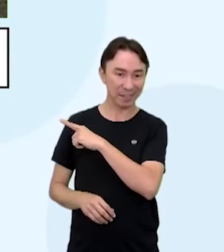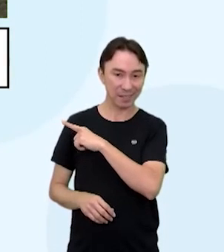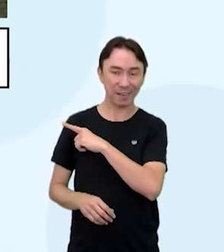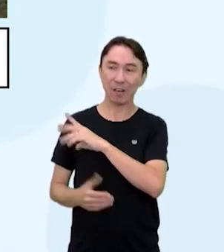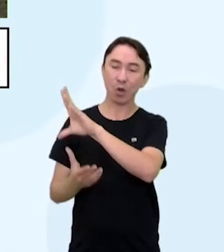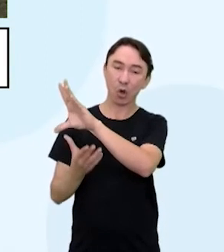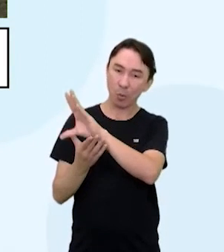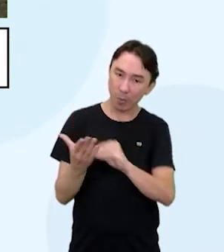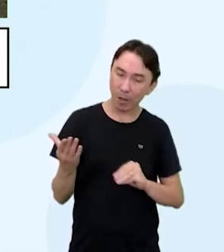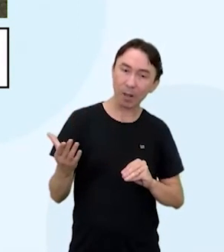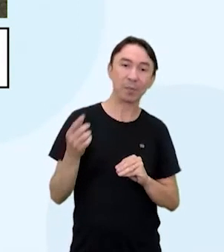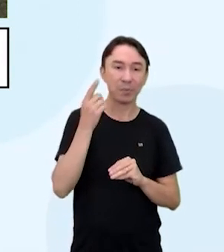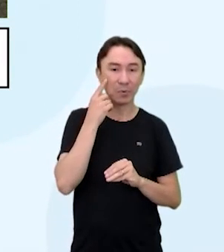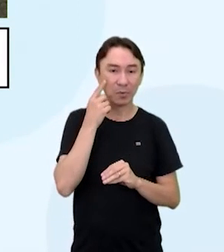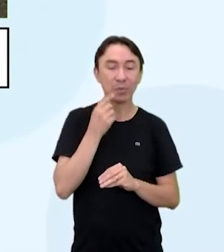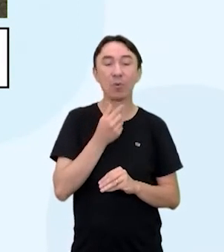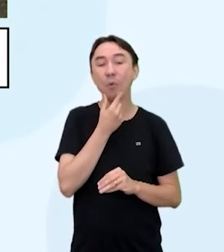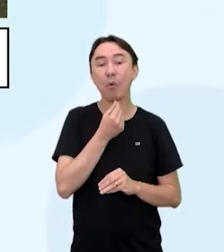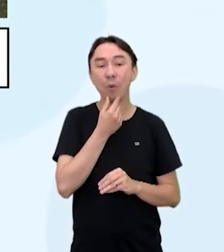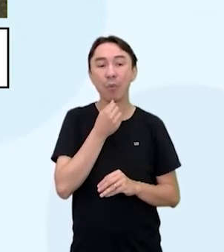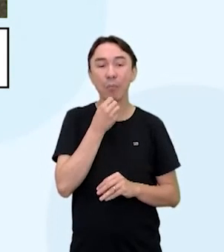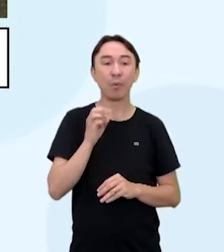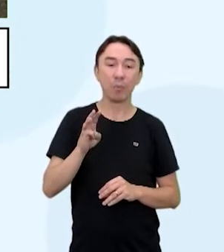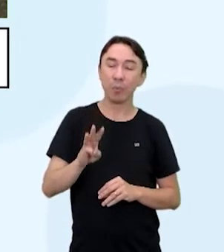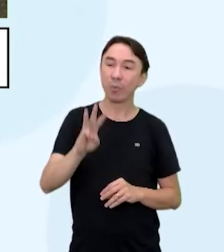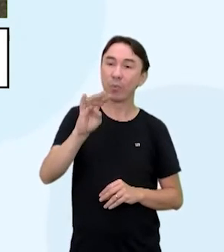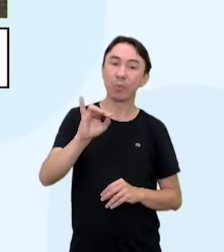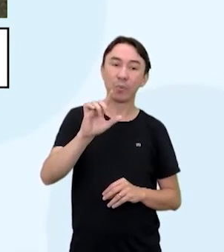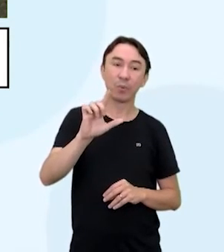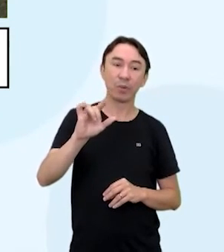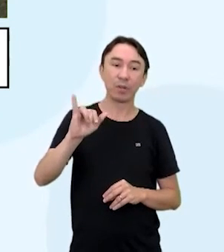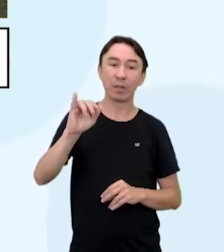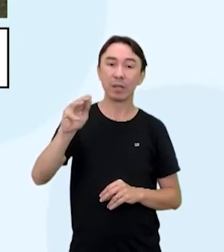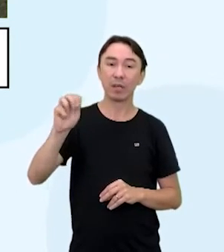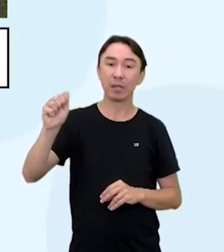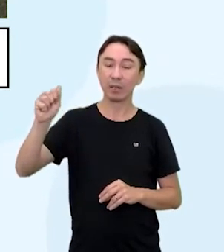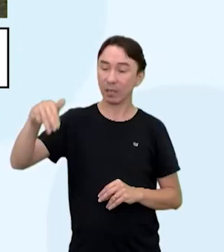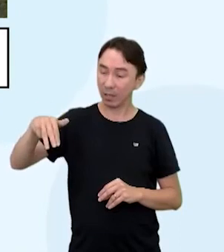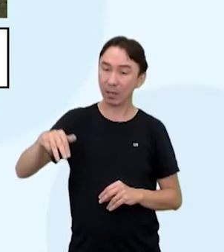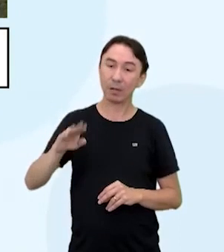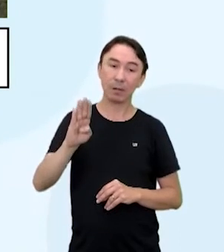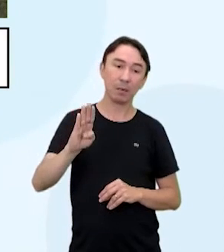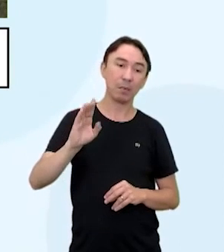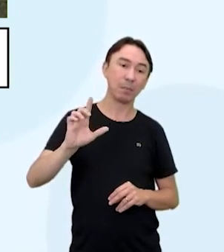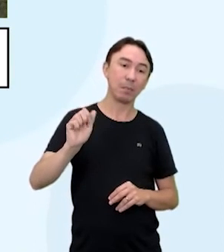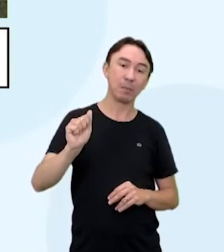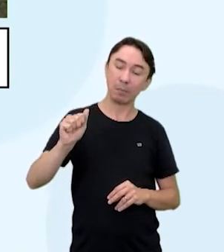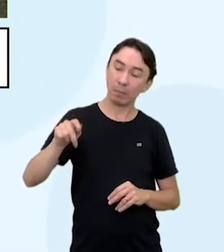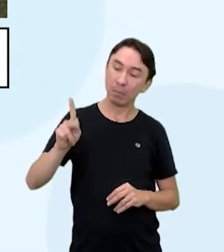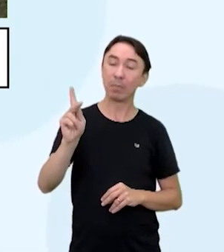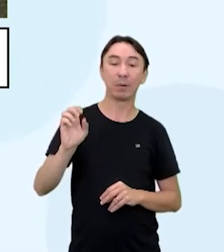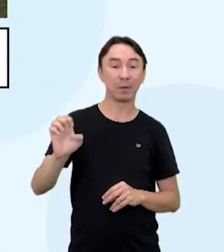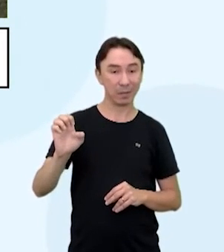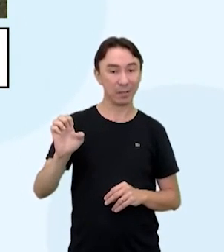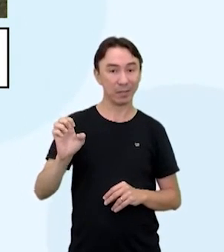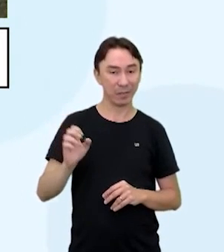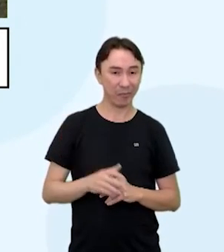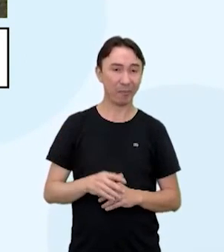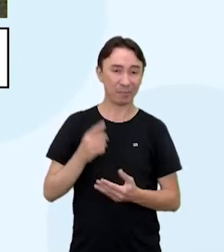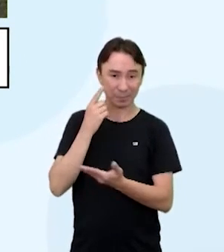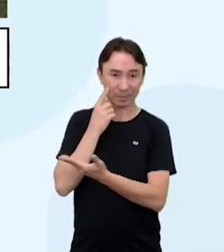ao lado. Então essa aqui já está em domínio público, a gente consegue usar, porque ela é de 1786, né? Então, a gente